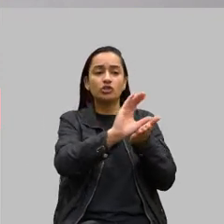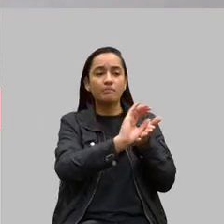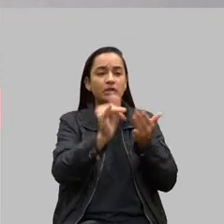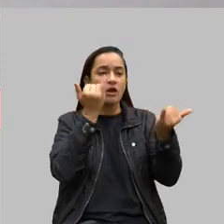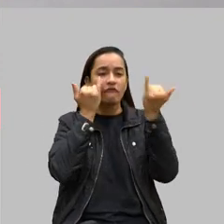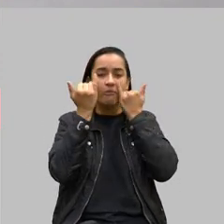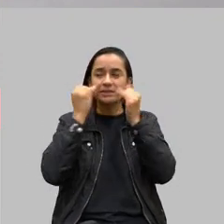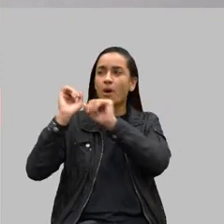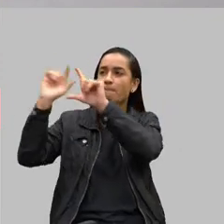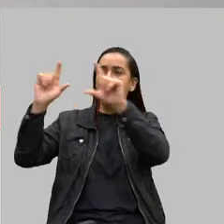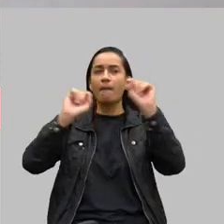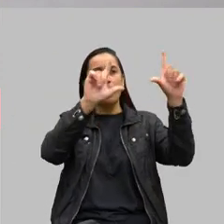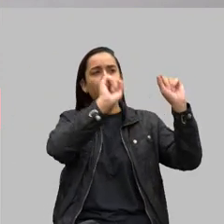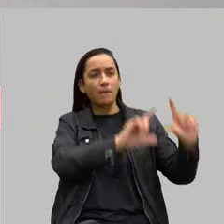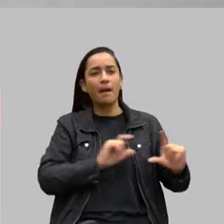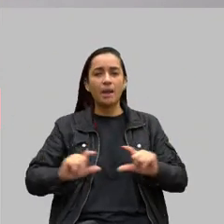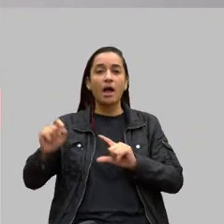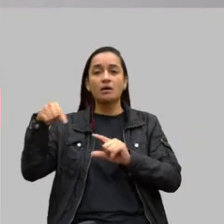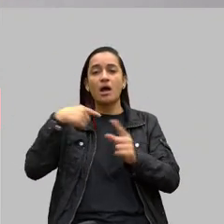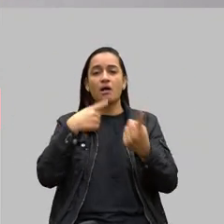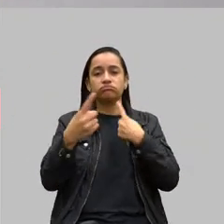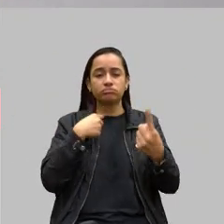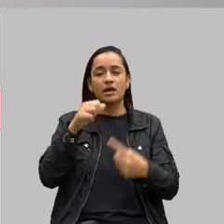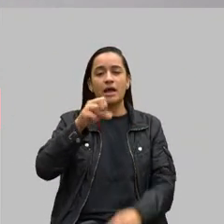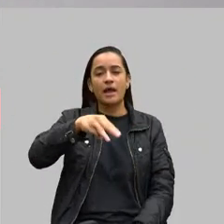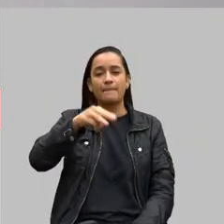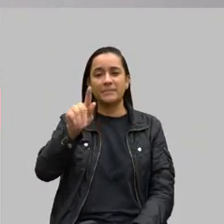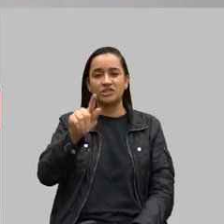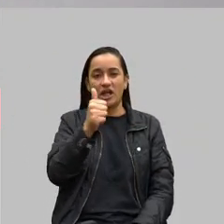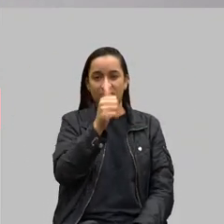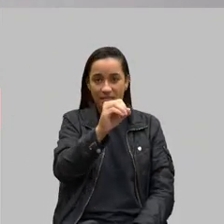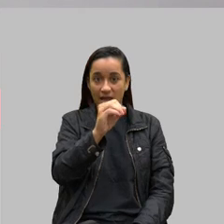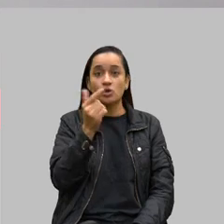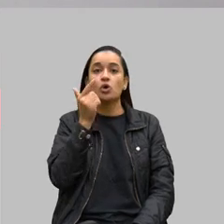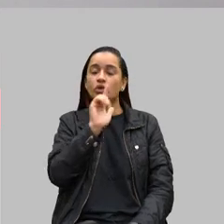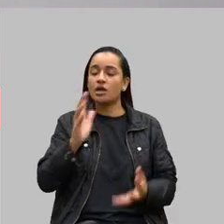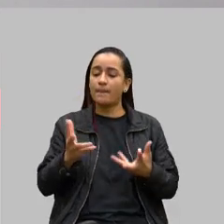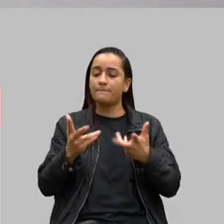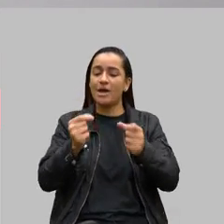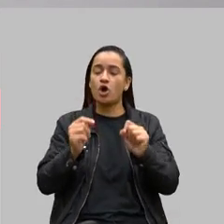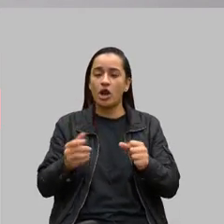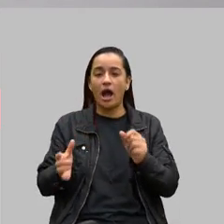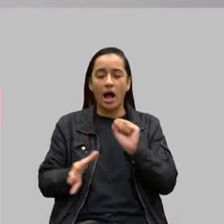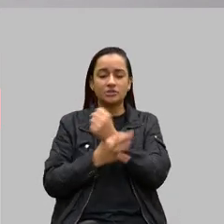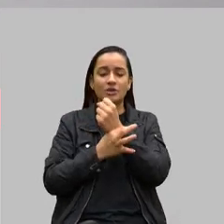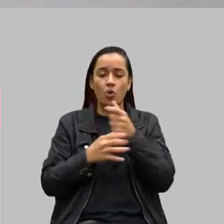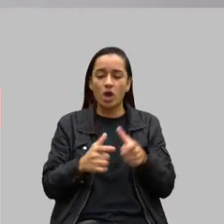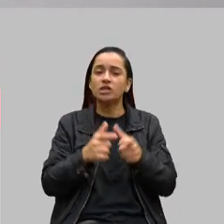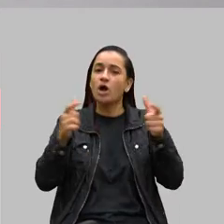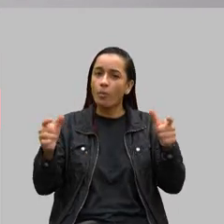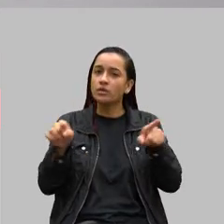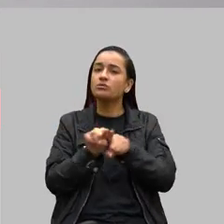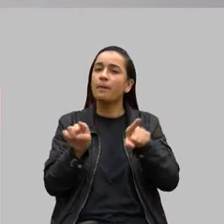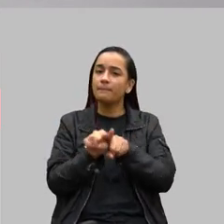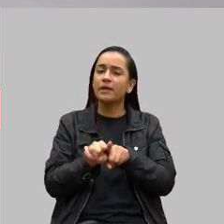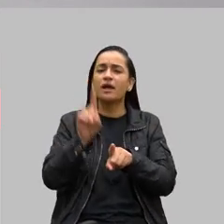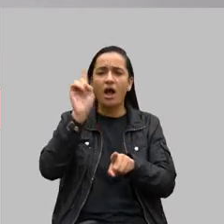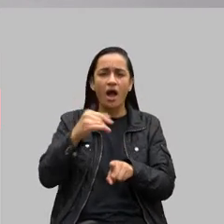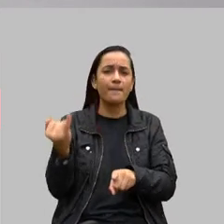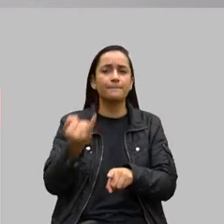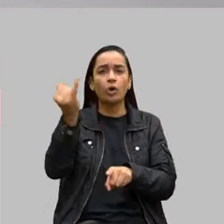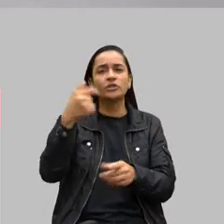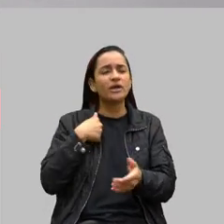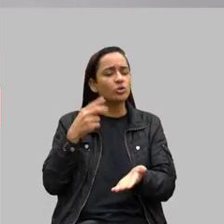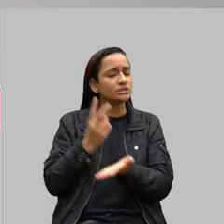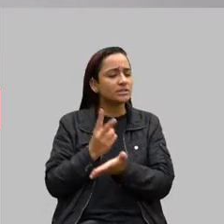melhorando muito a condição de tráfego naquela via aumentando a segurança e que é fundamental uma vez que eu sempre digo e